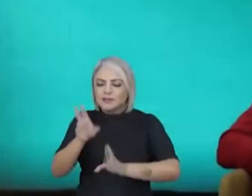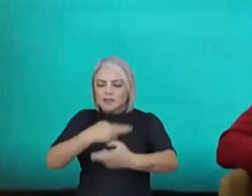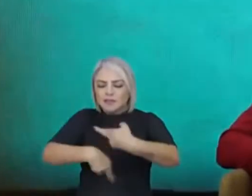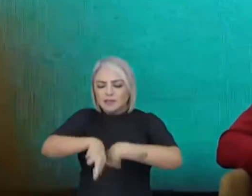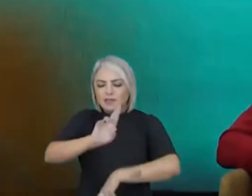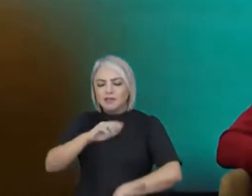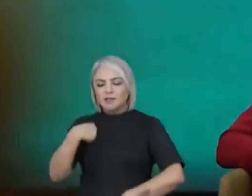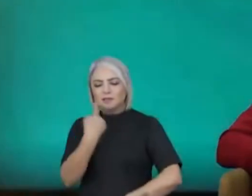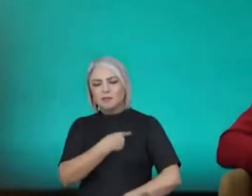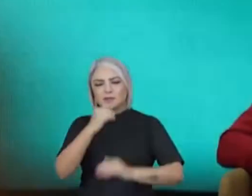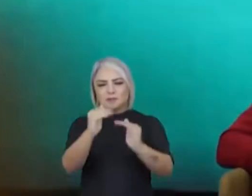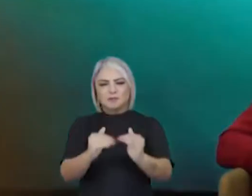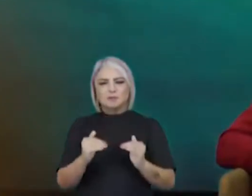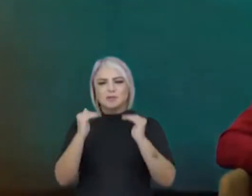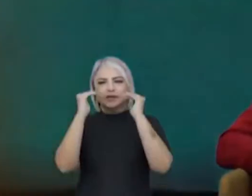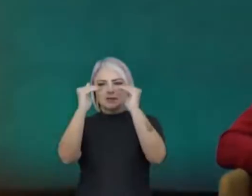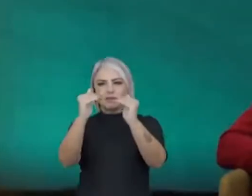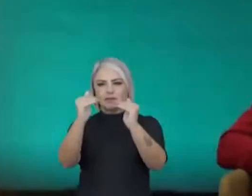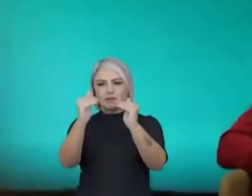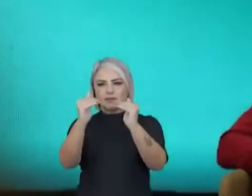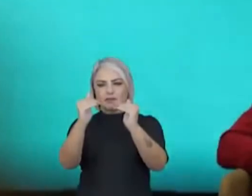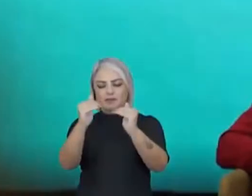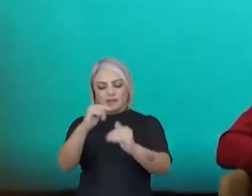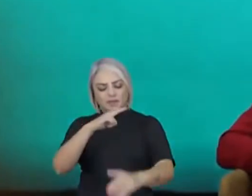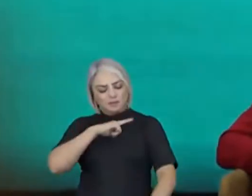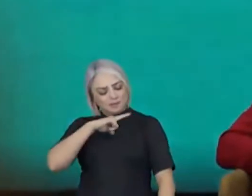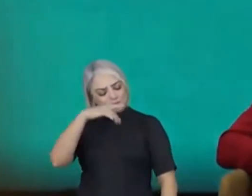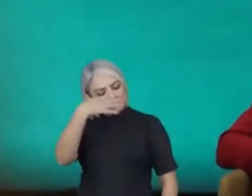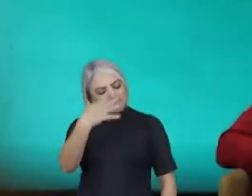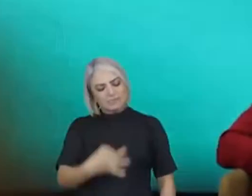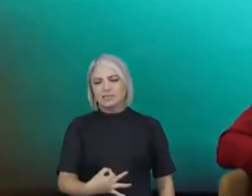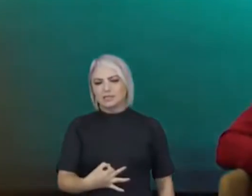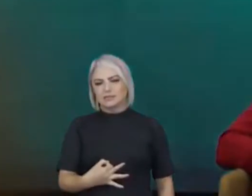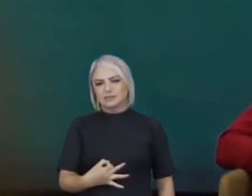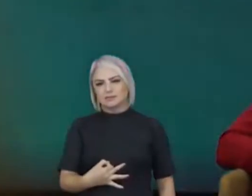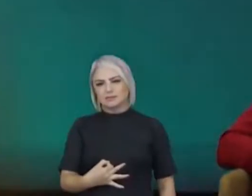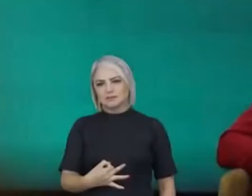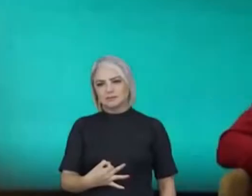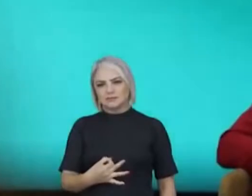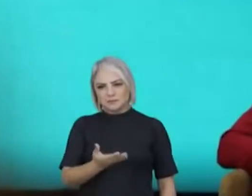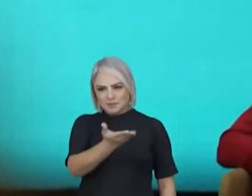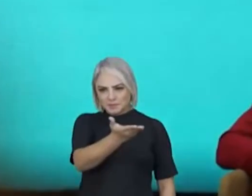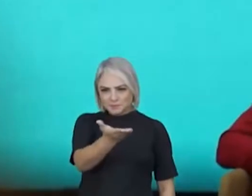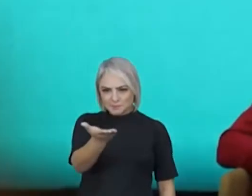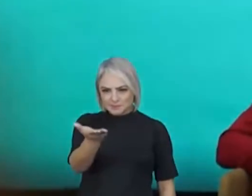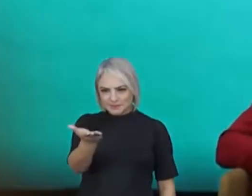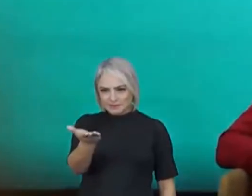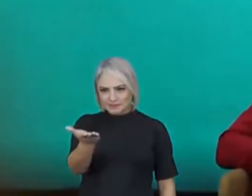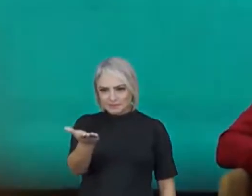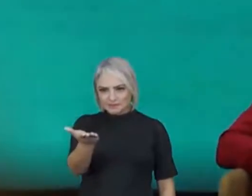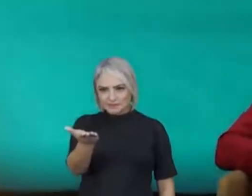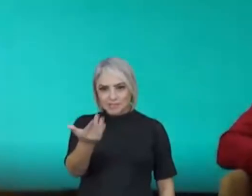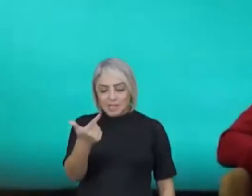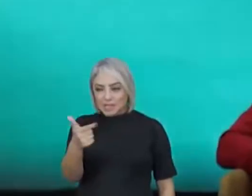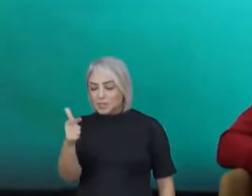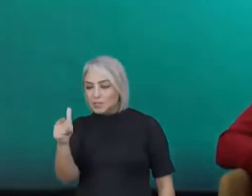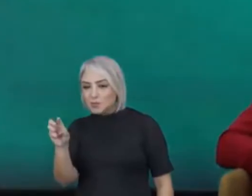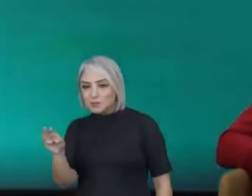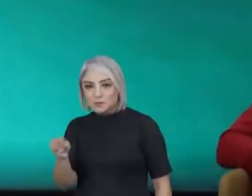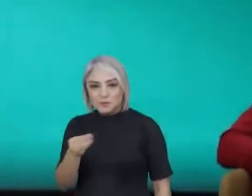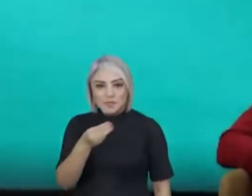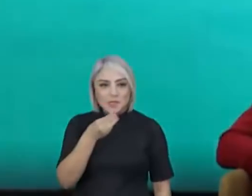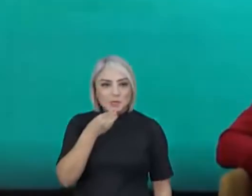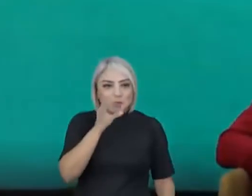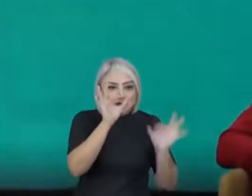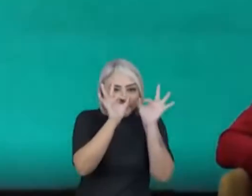soberania e eu tenho certeza o que vocês e outros milhões que estão nos